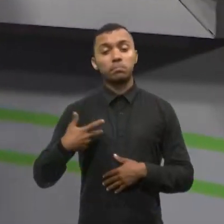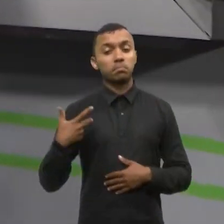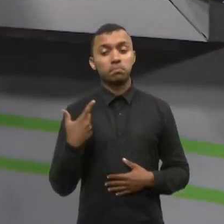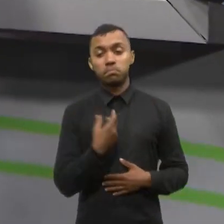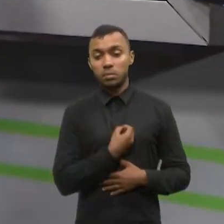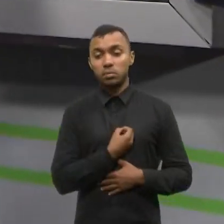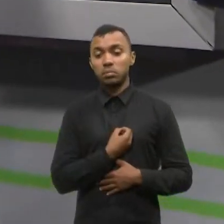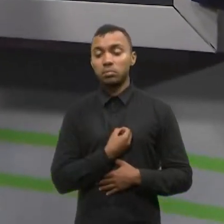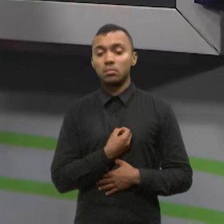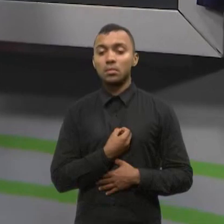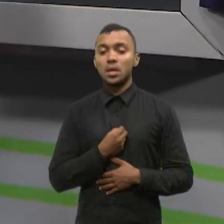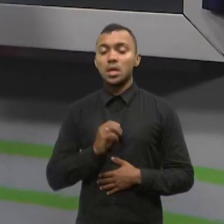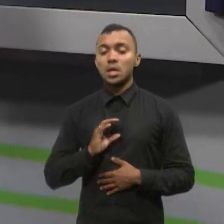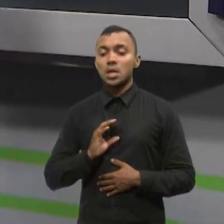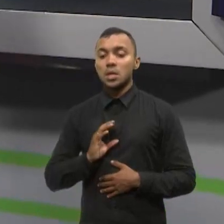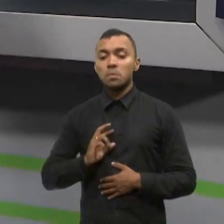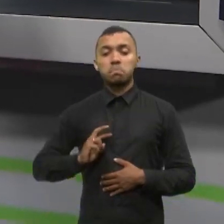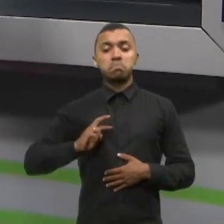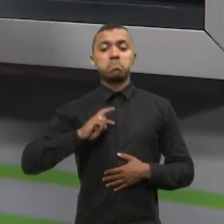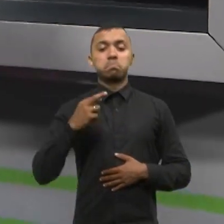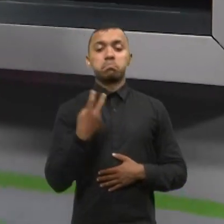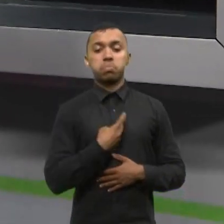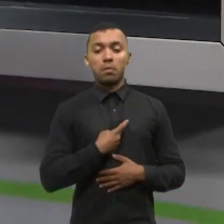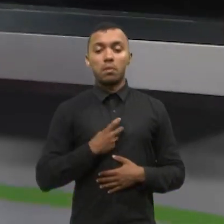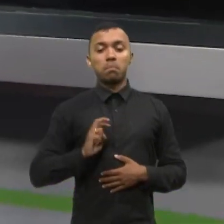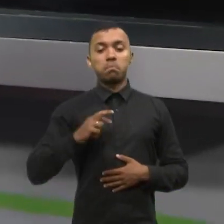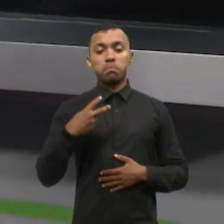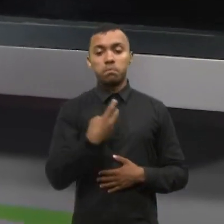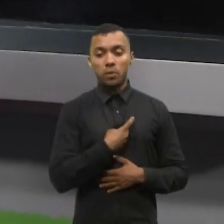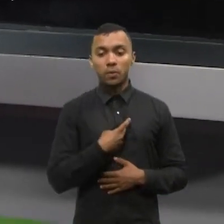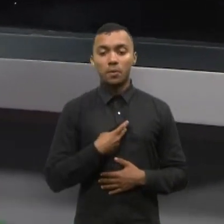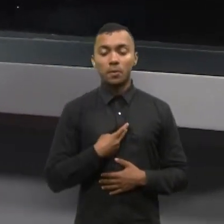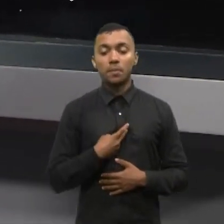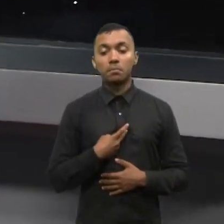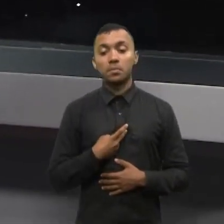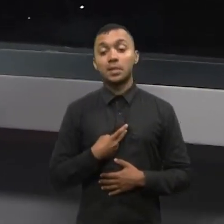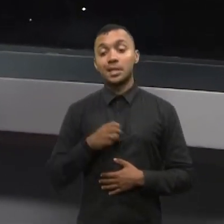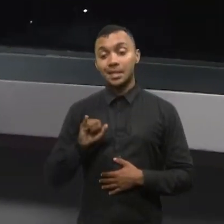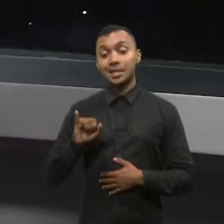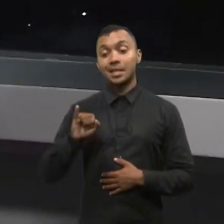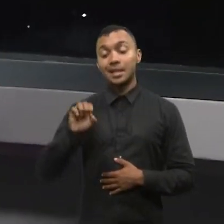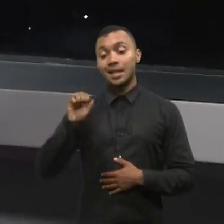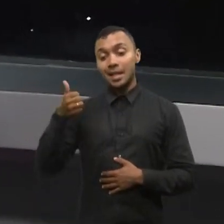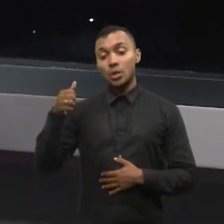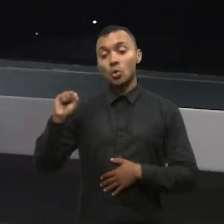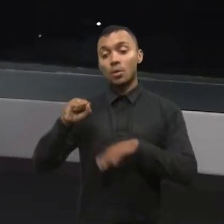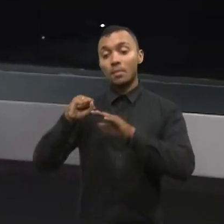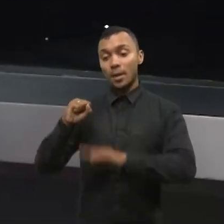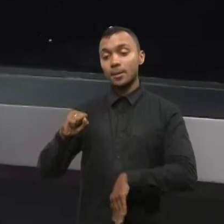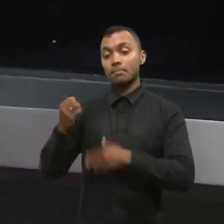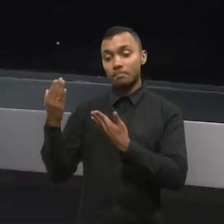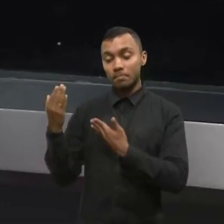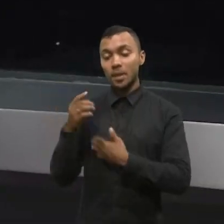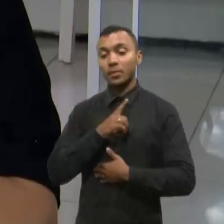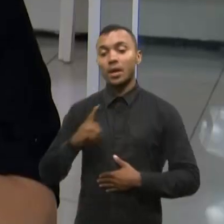de gênero em jovens menores de idade. A proposta é do deputado Alcides Fernandes, do